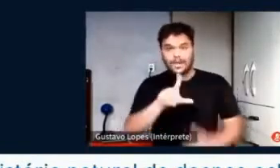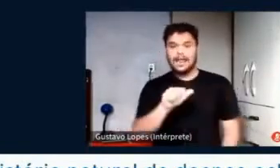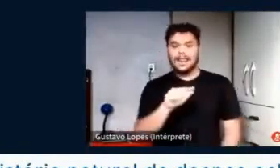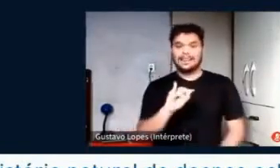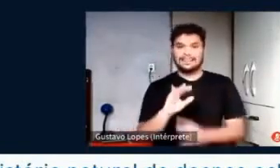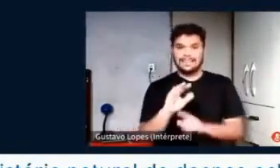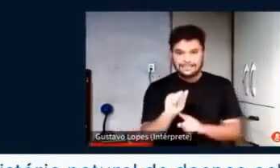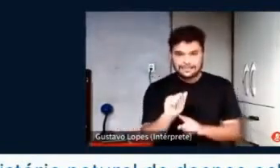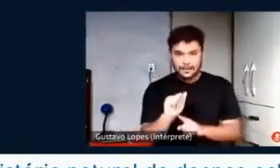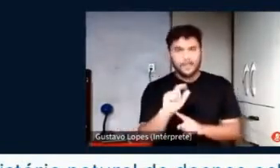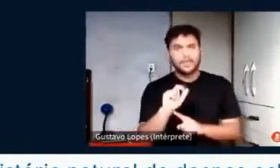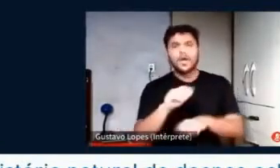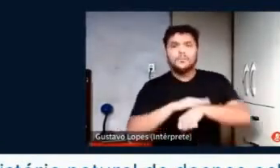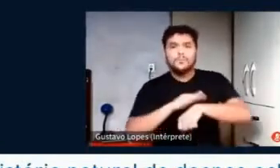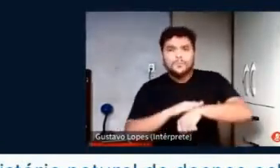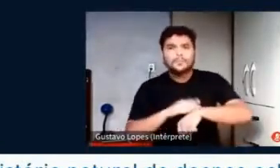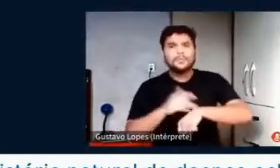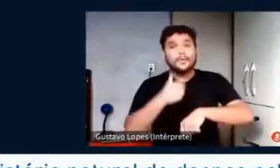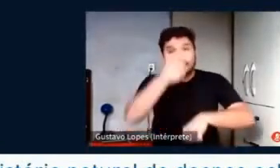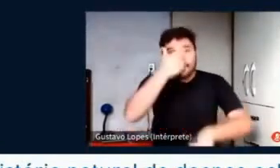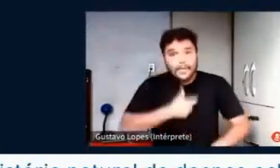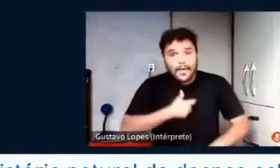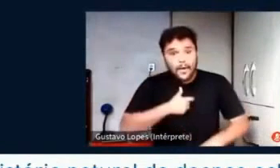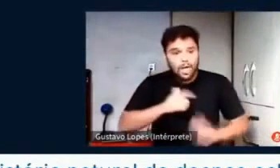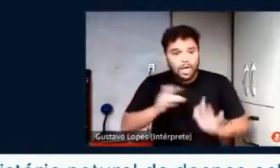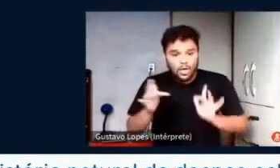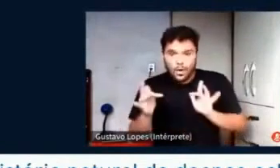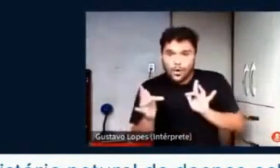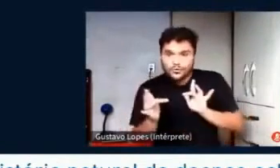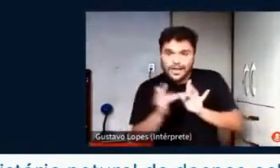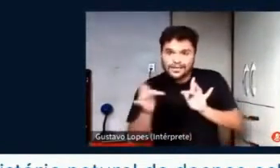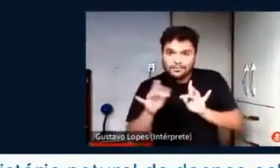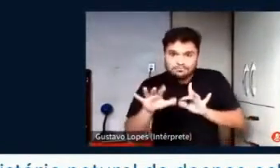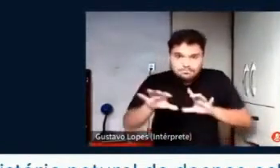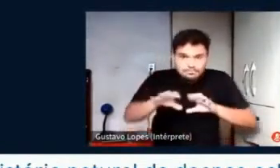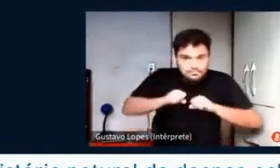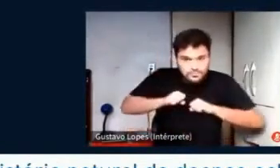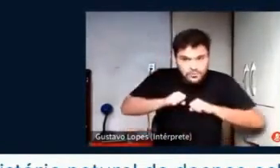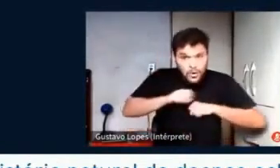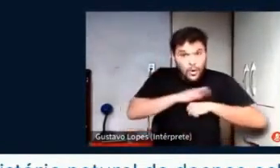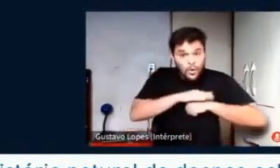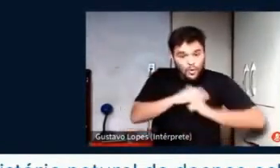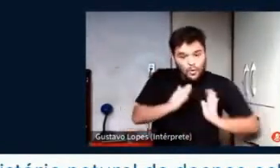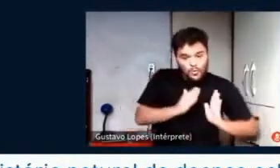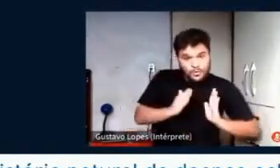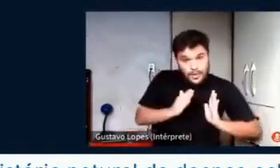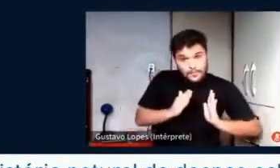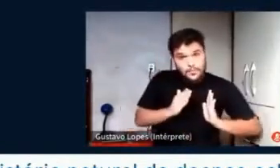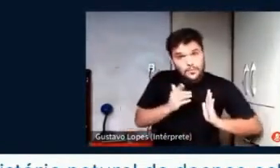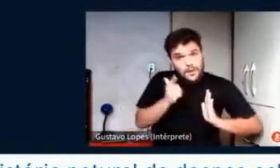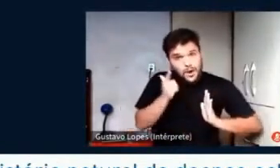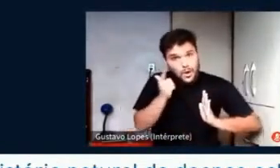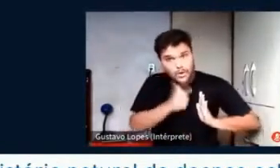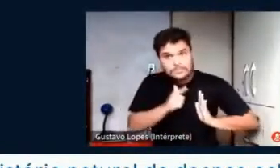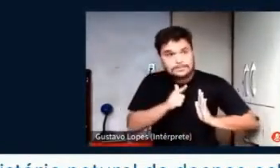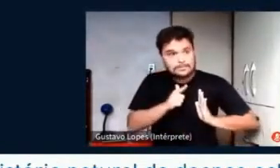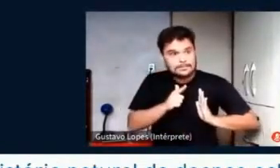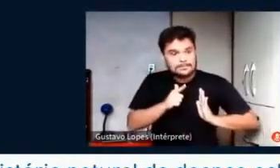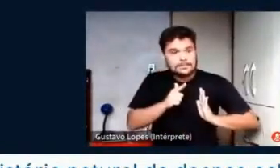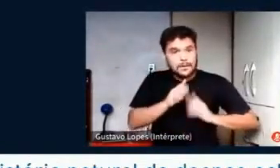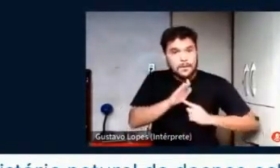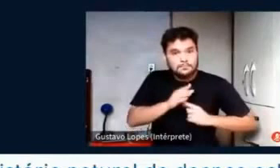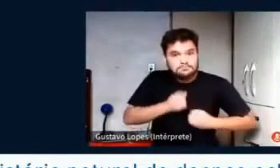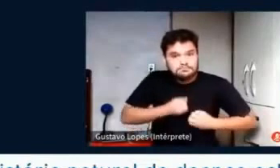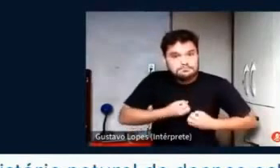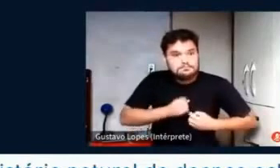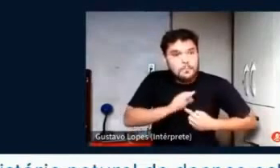partir do momento que eu me expus a um agente, o tempo que eu demorei para ficar infeccioso, ou seja, que eu passei a